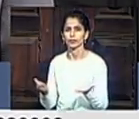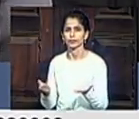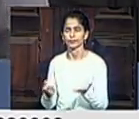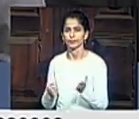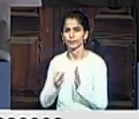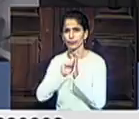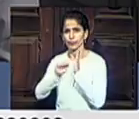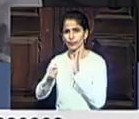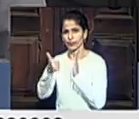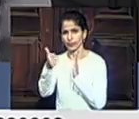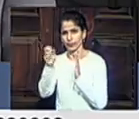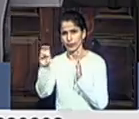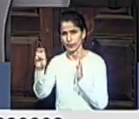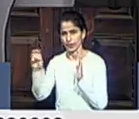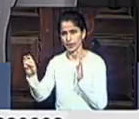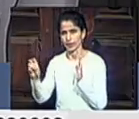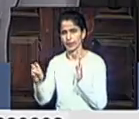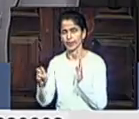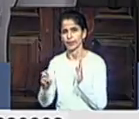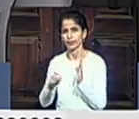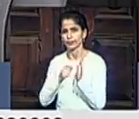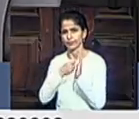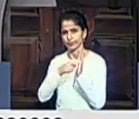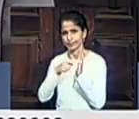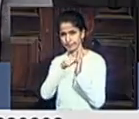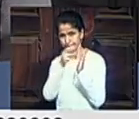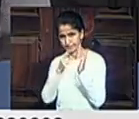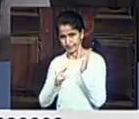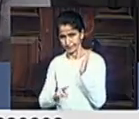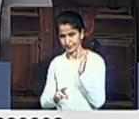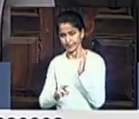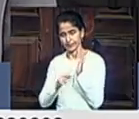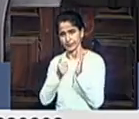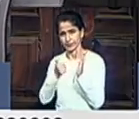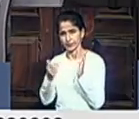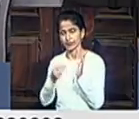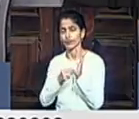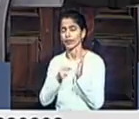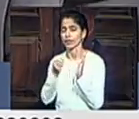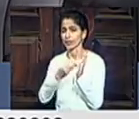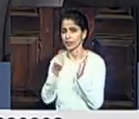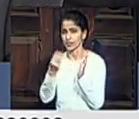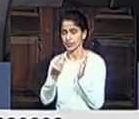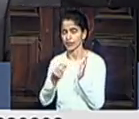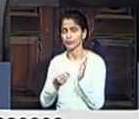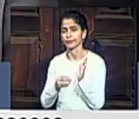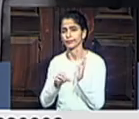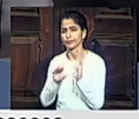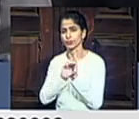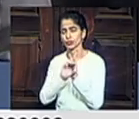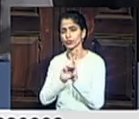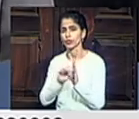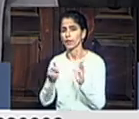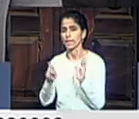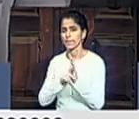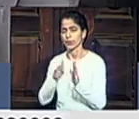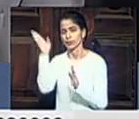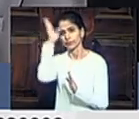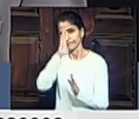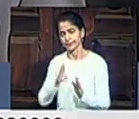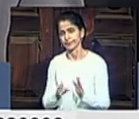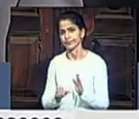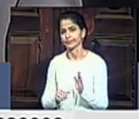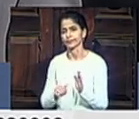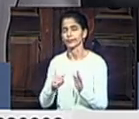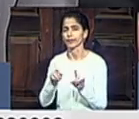artigo 155, parágrafo 2º, inciso 3º da Constituição Federal e o artigo